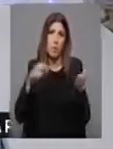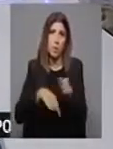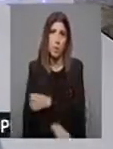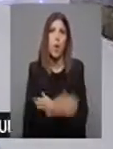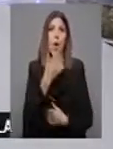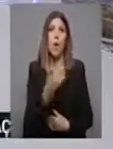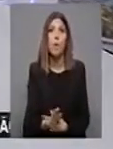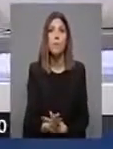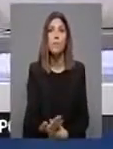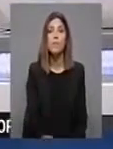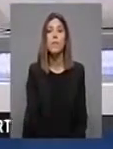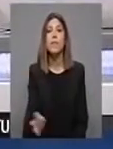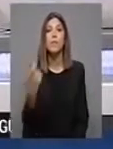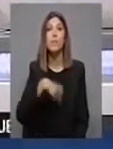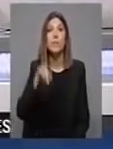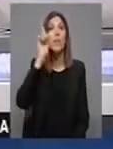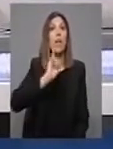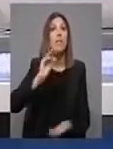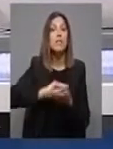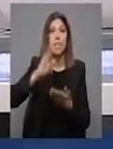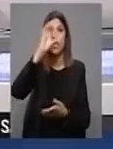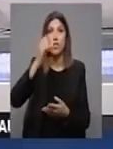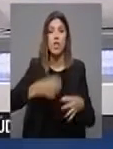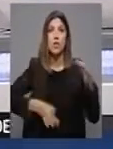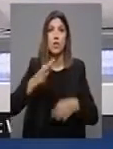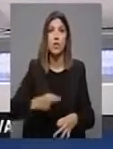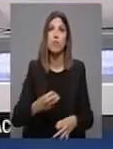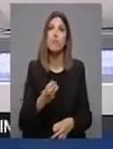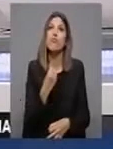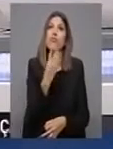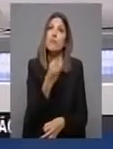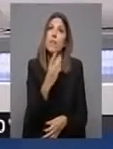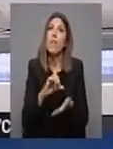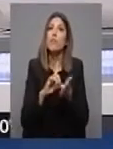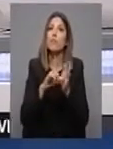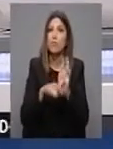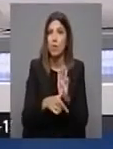Estado da Justiça a dar conta do alargamento deste plano do cadastro simplificado.